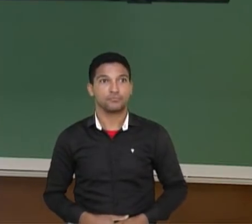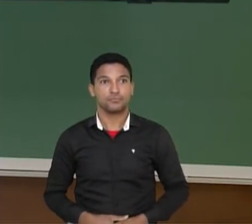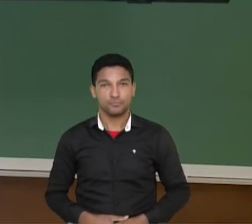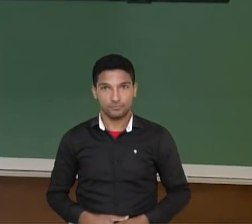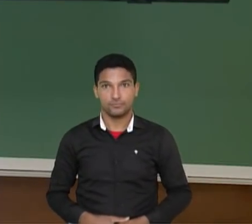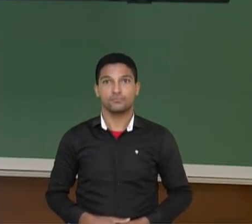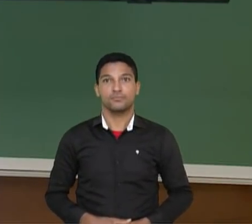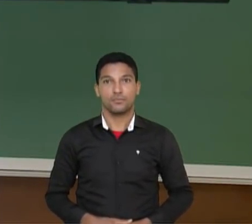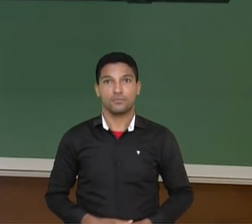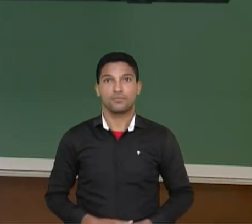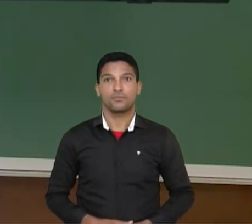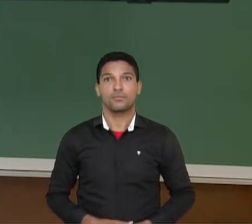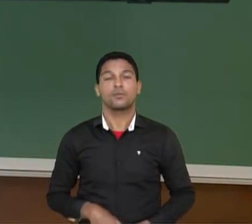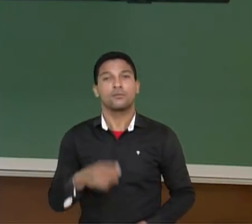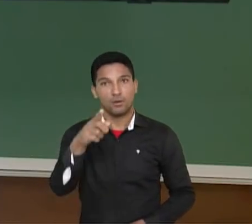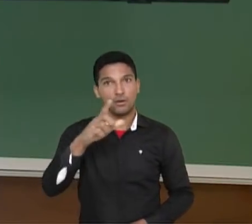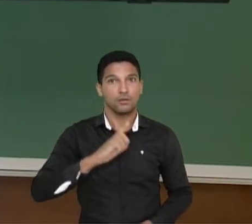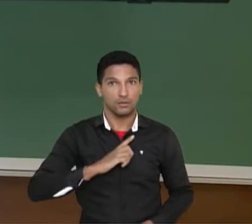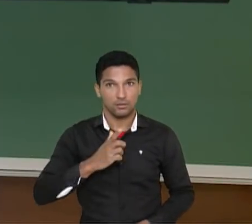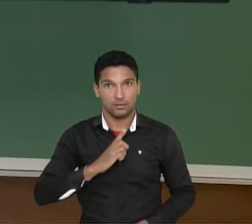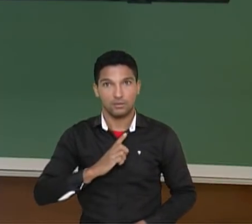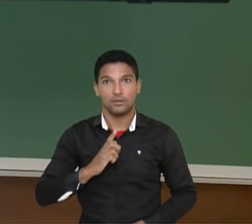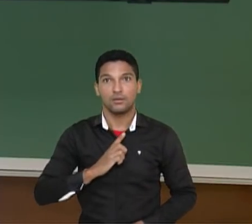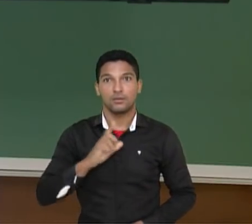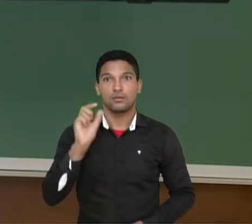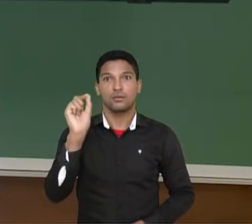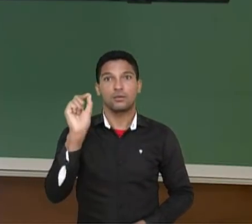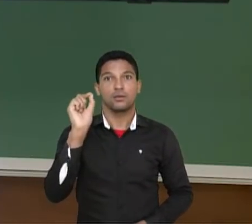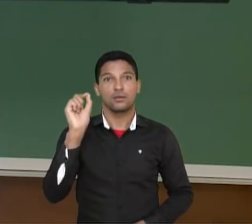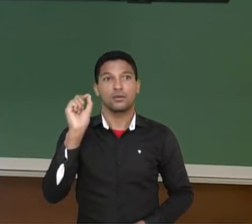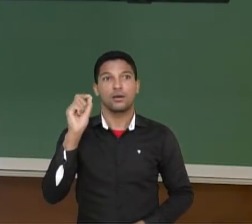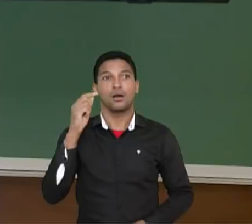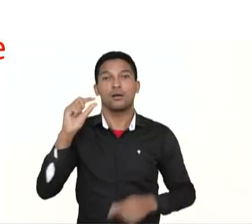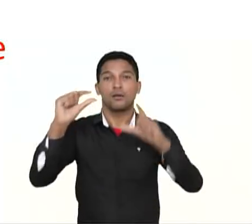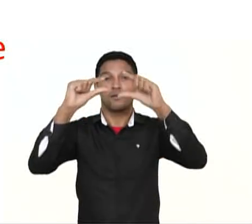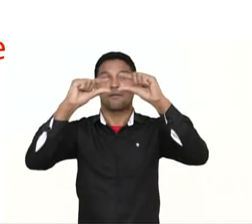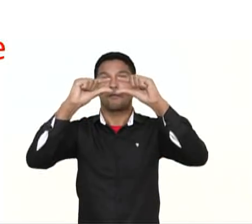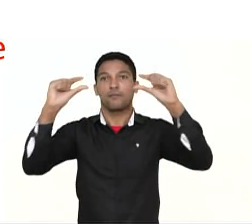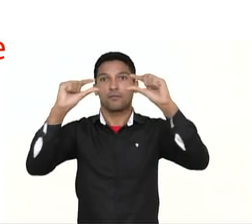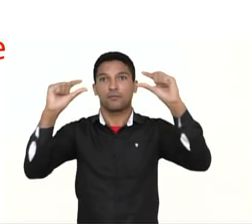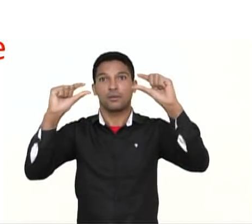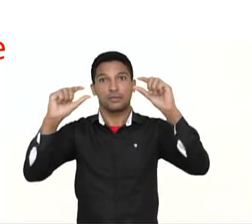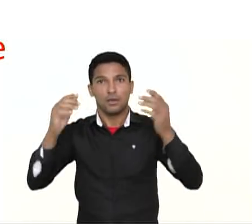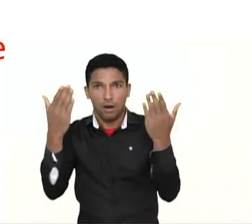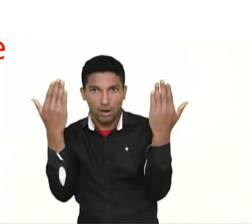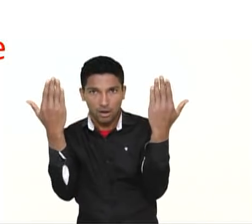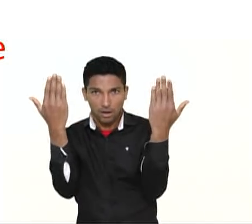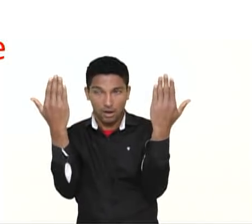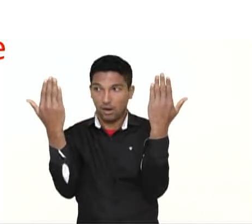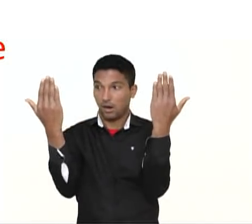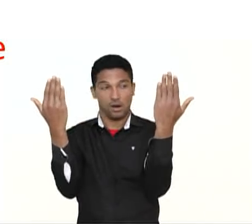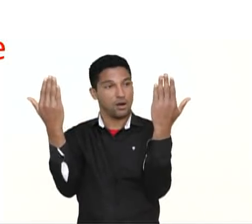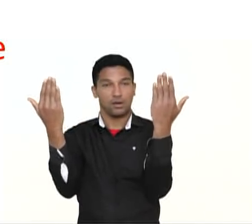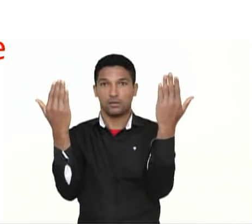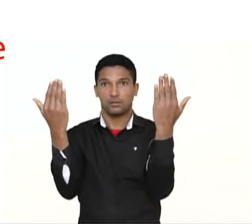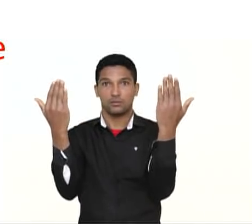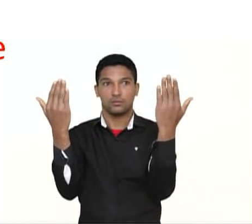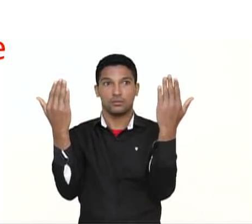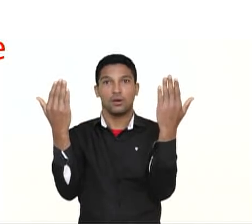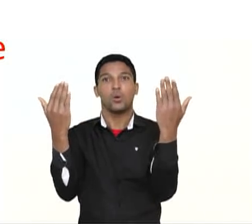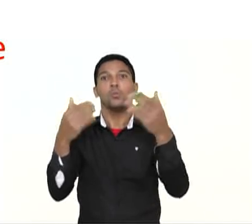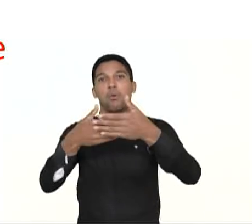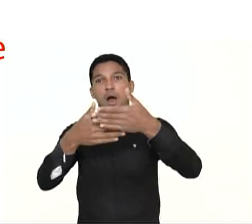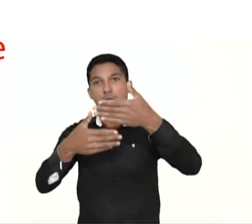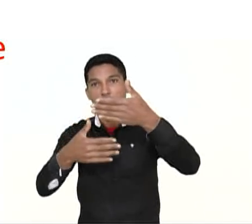aqui comigo, que nós temos aqui neste momento, aqui nessa frase, uma análise ampla, tá? Nós